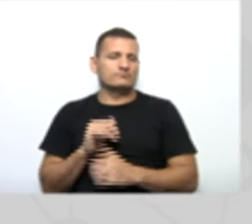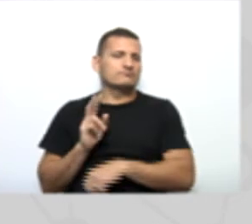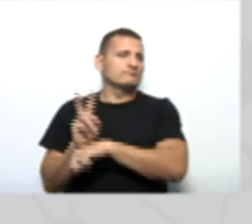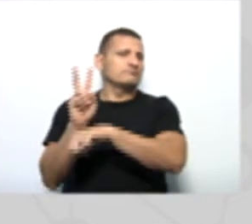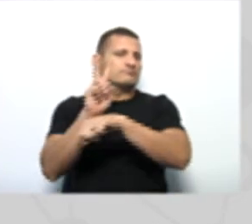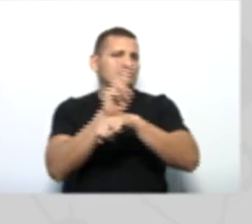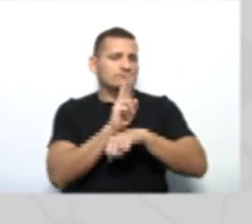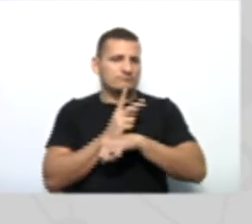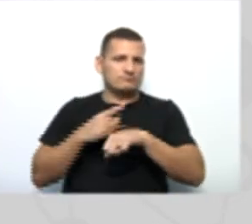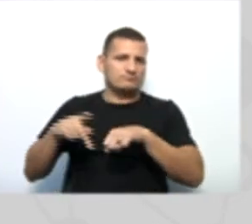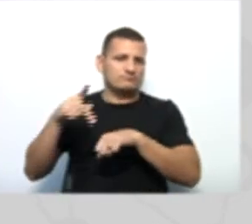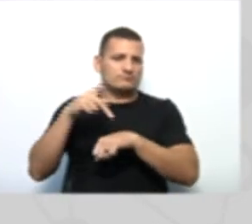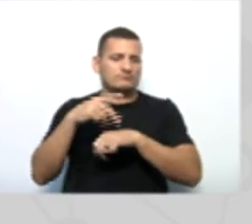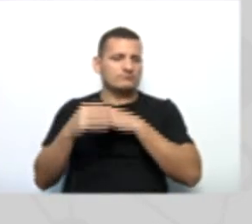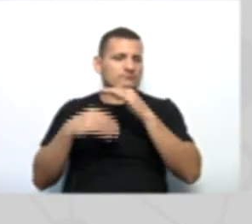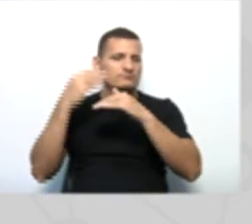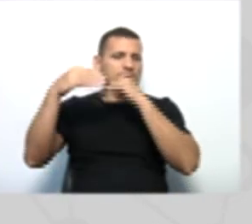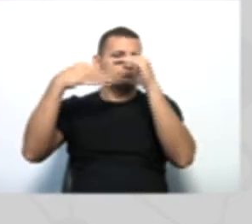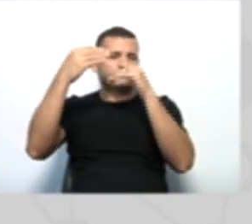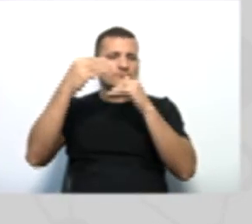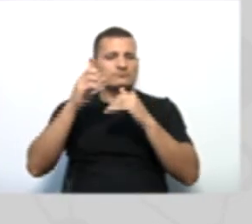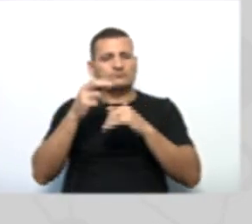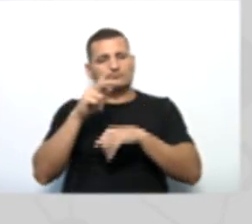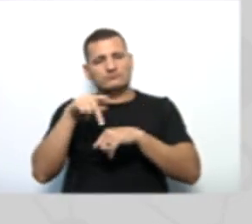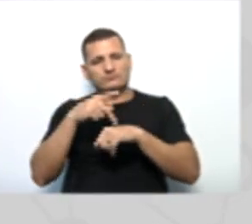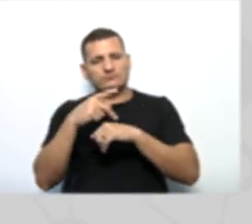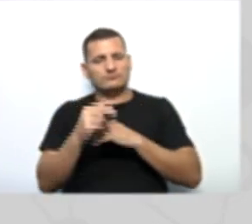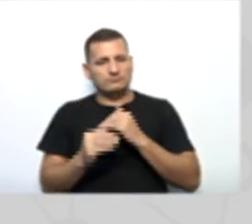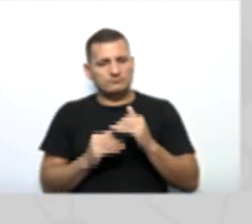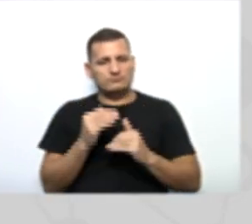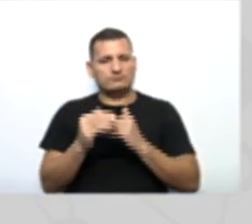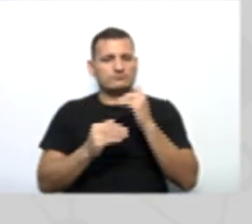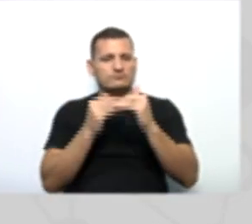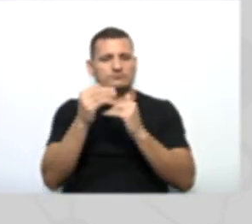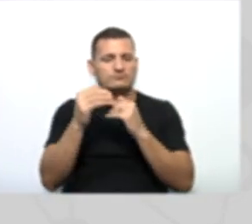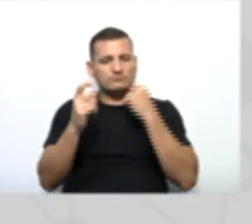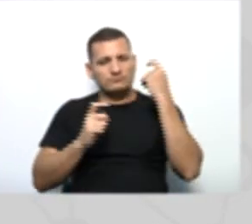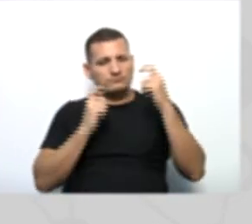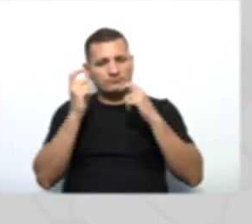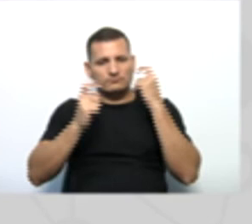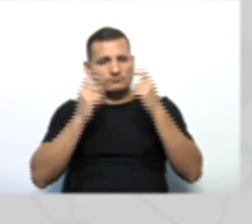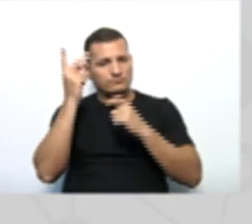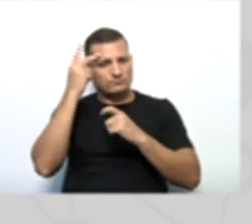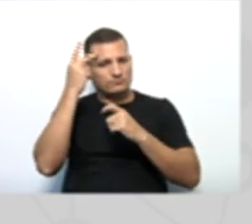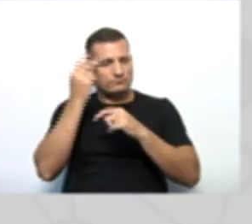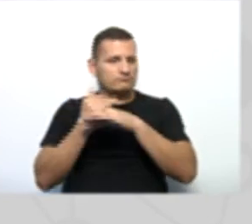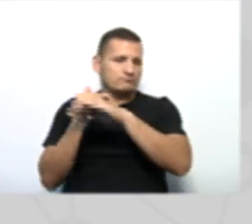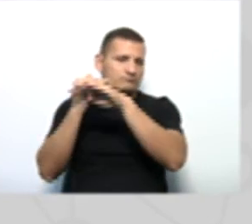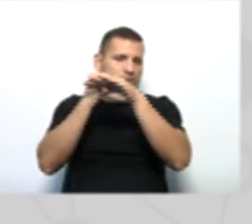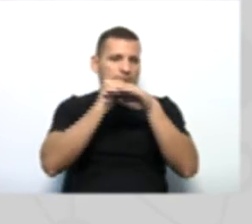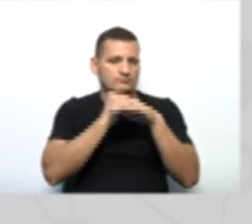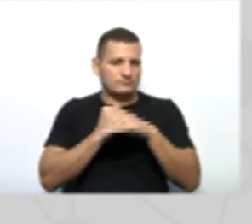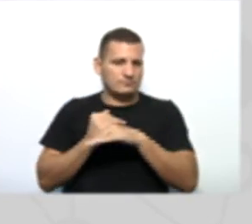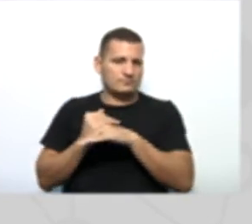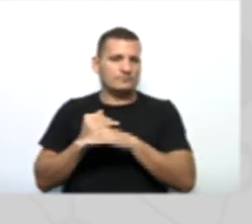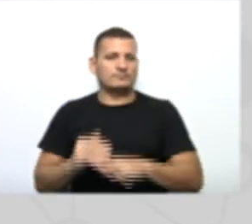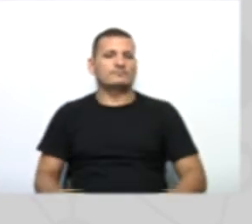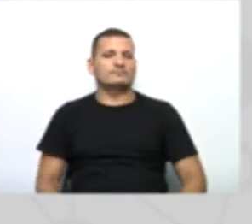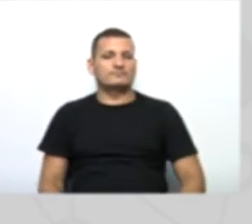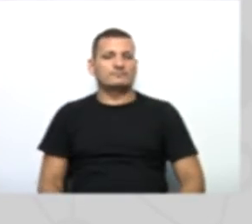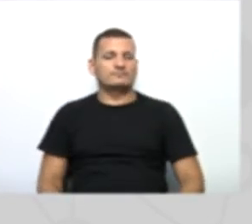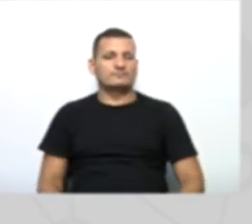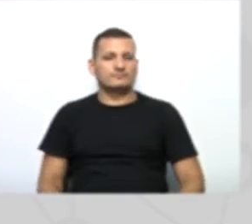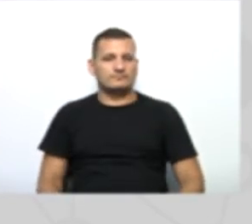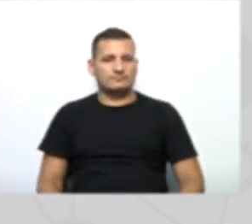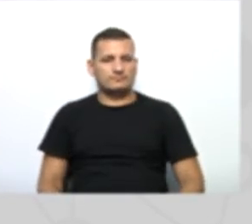para estudo e a compreensão das questões ambientais, uma preocupação comum a todos. É isso, professor? Onde é que está